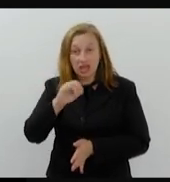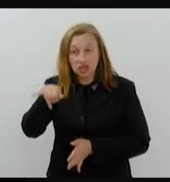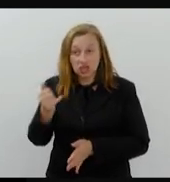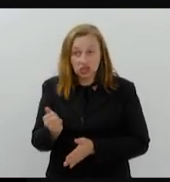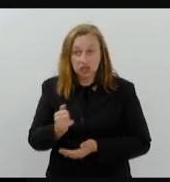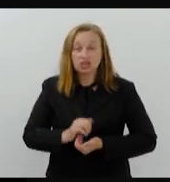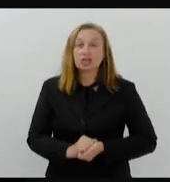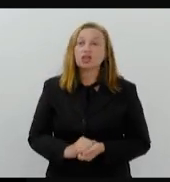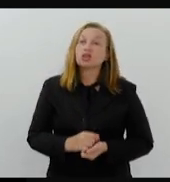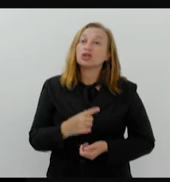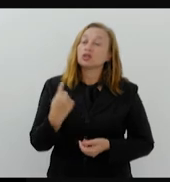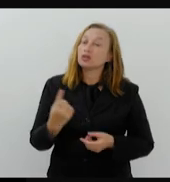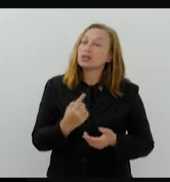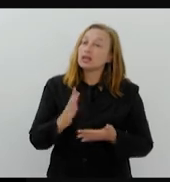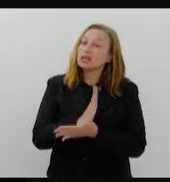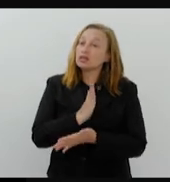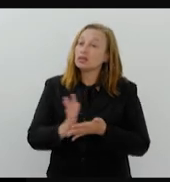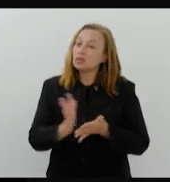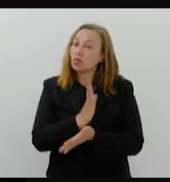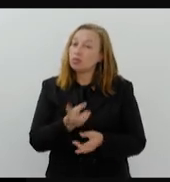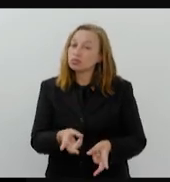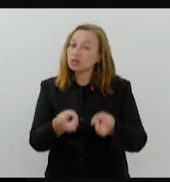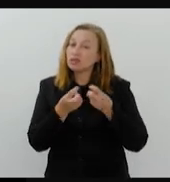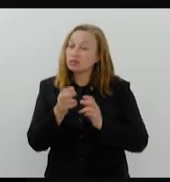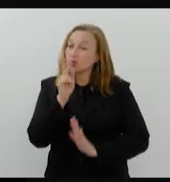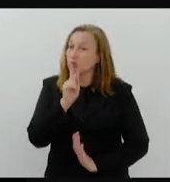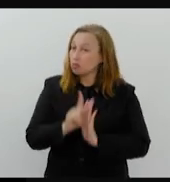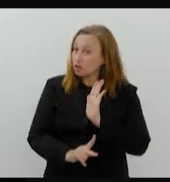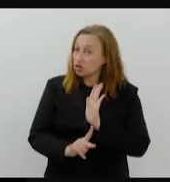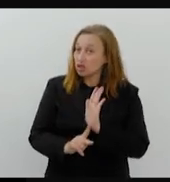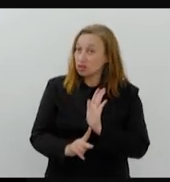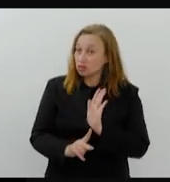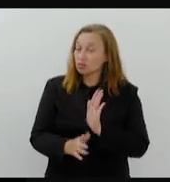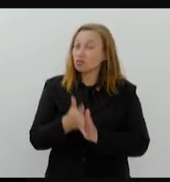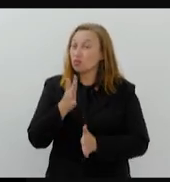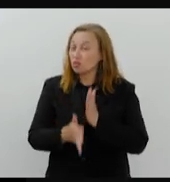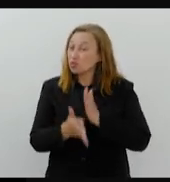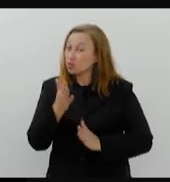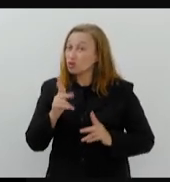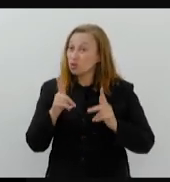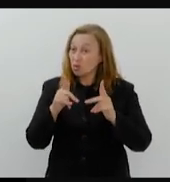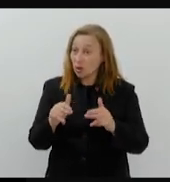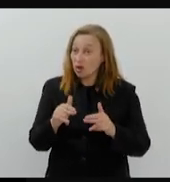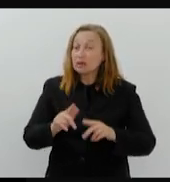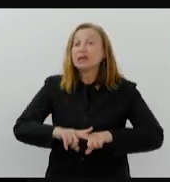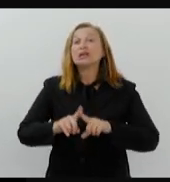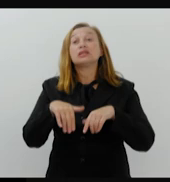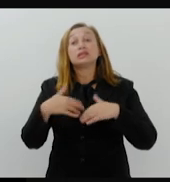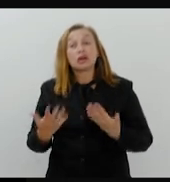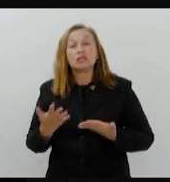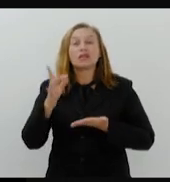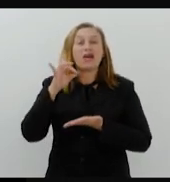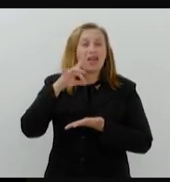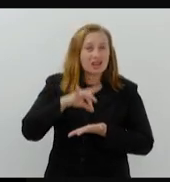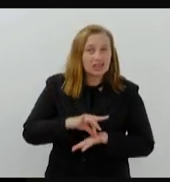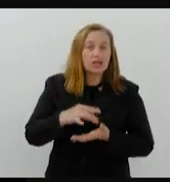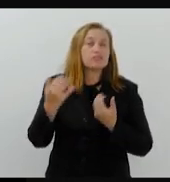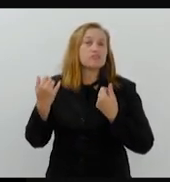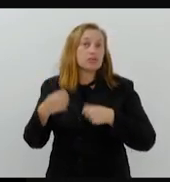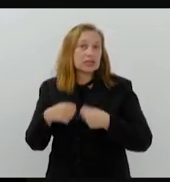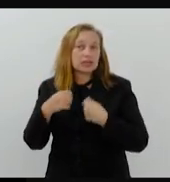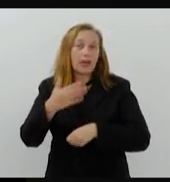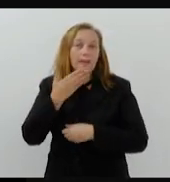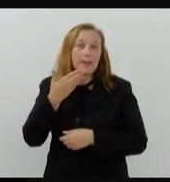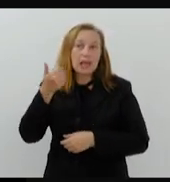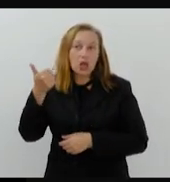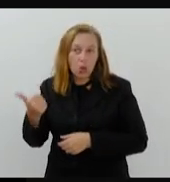nos confrontamos com projetos como esses. Então, na realidade, nós precisamos